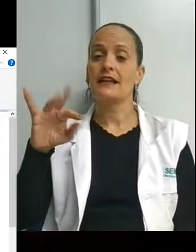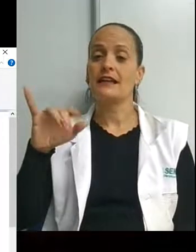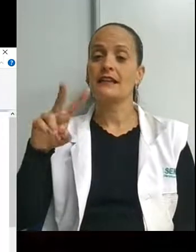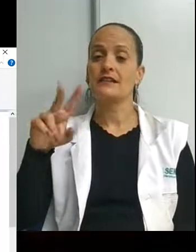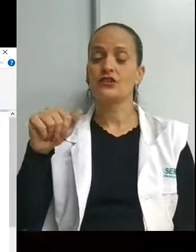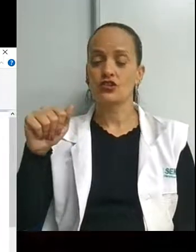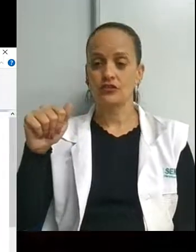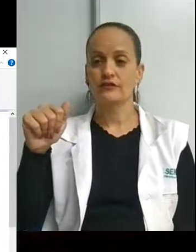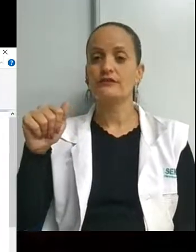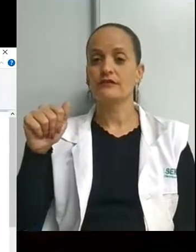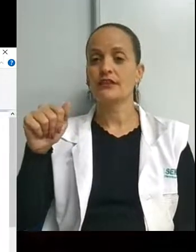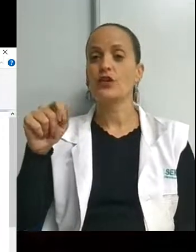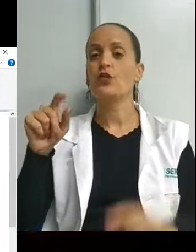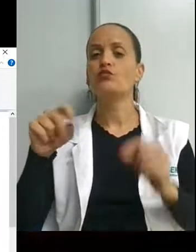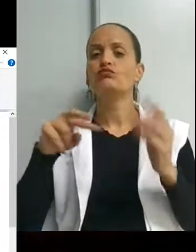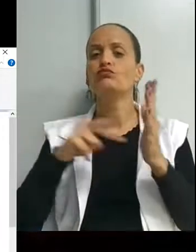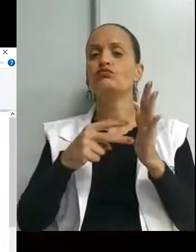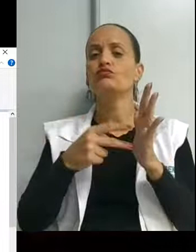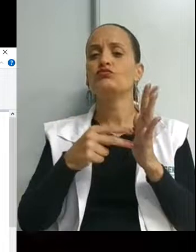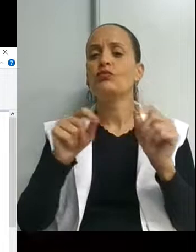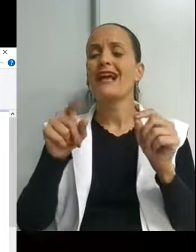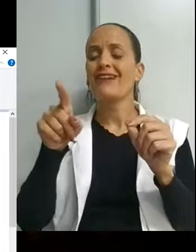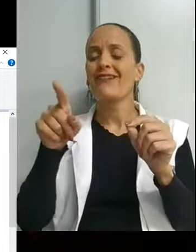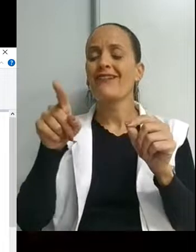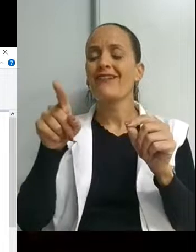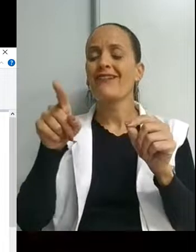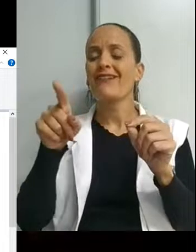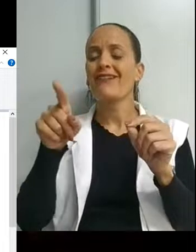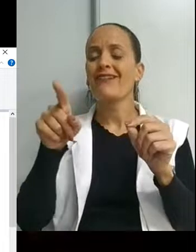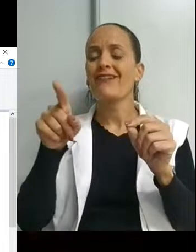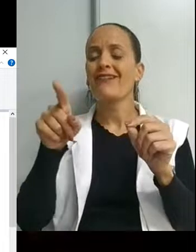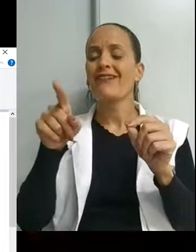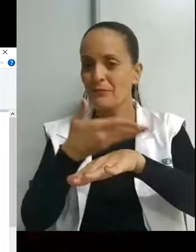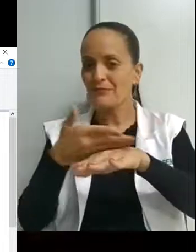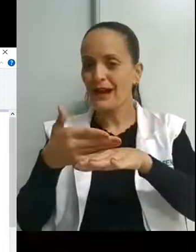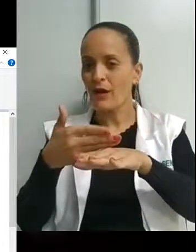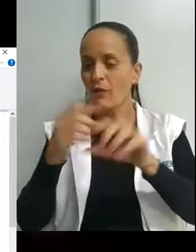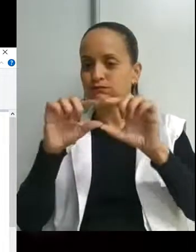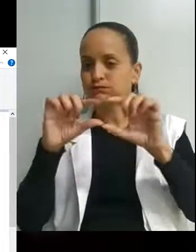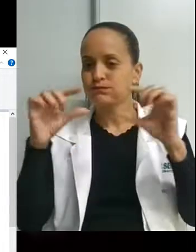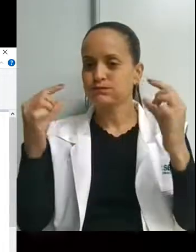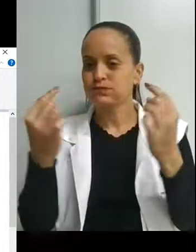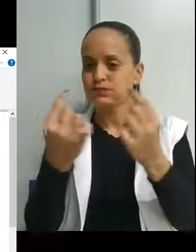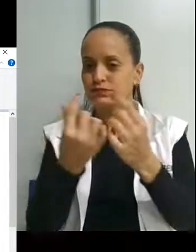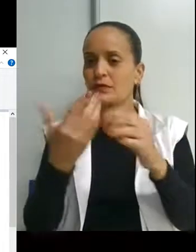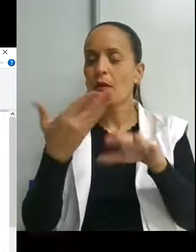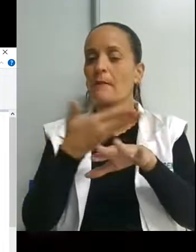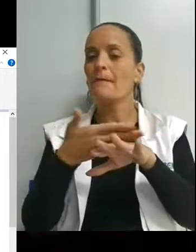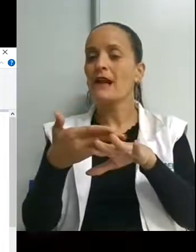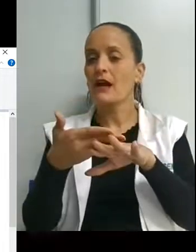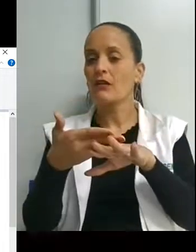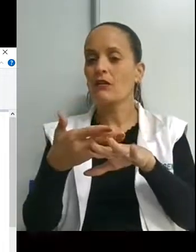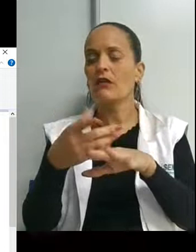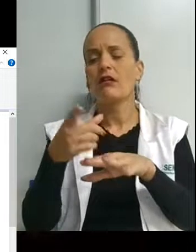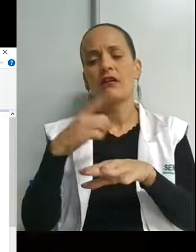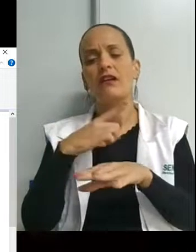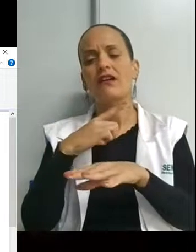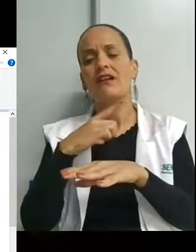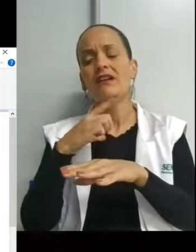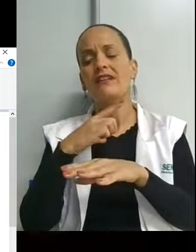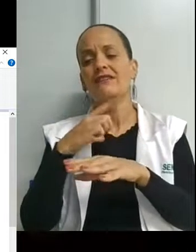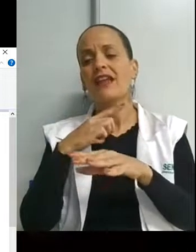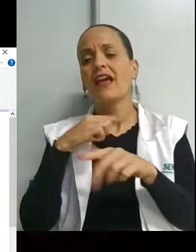potência reativa é como se fosse o quê? A espuma da cerveja, né? Ela vamos dizer assim, realiza um trabalho, mas é um trabalho